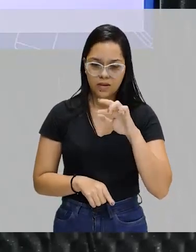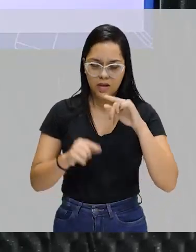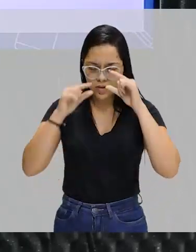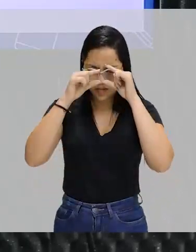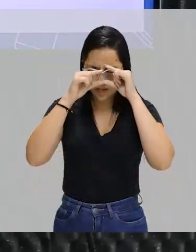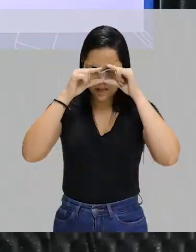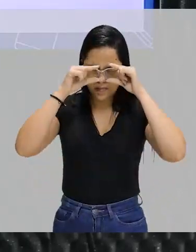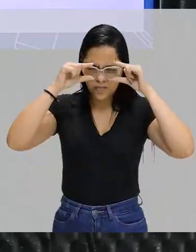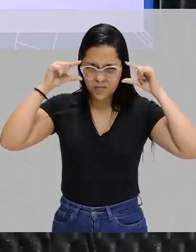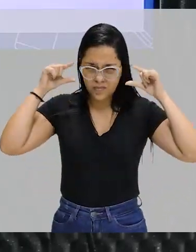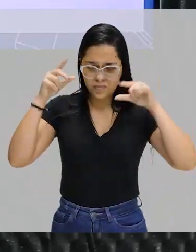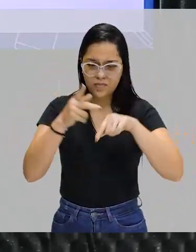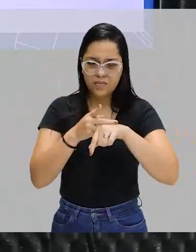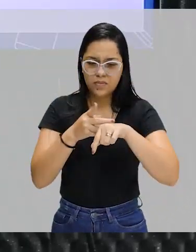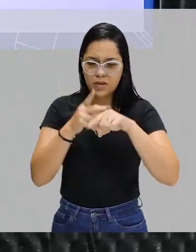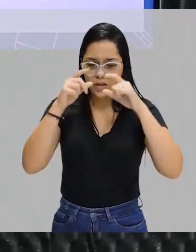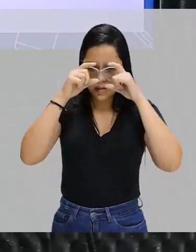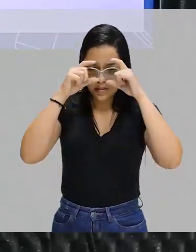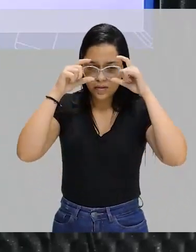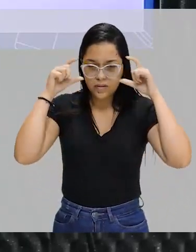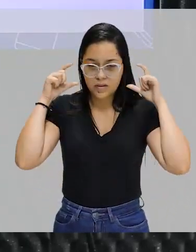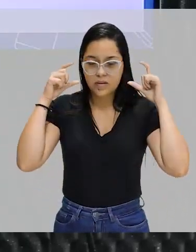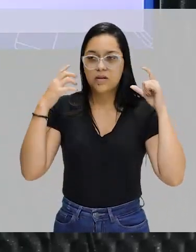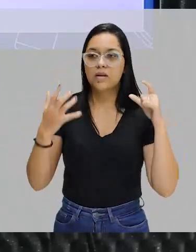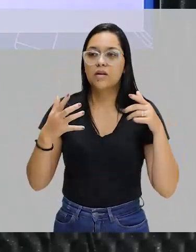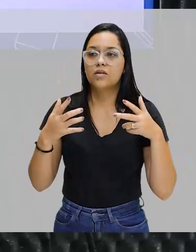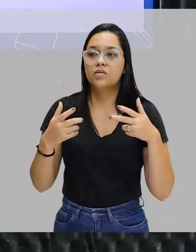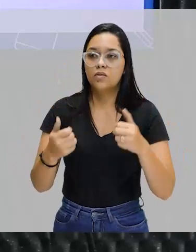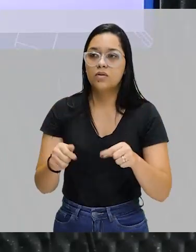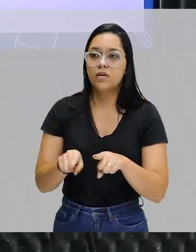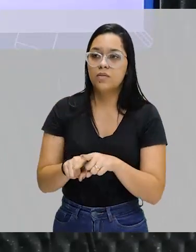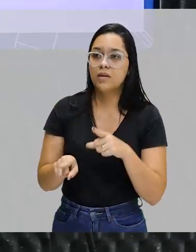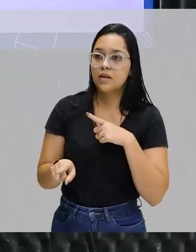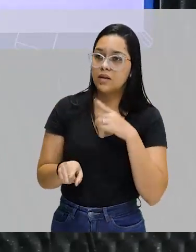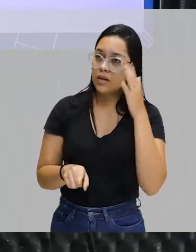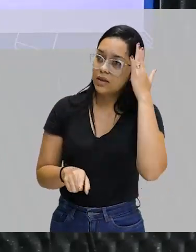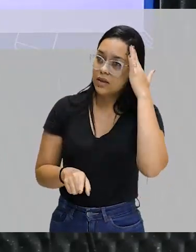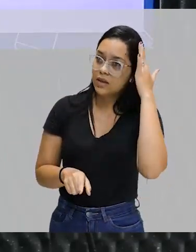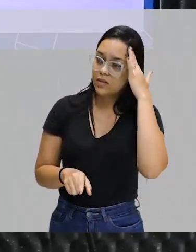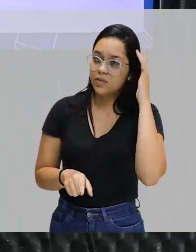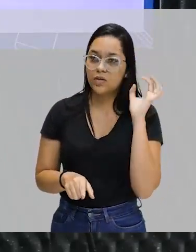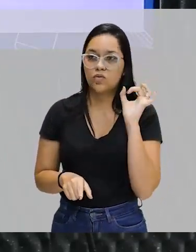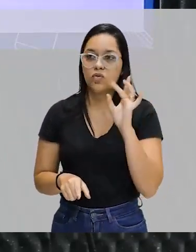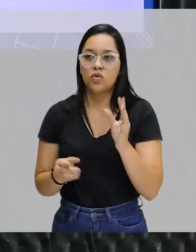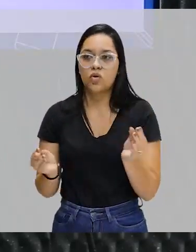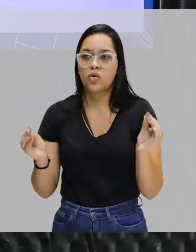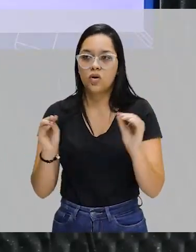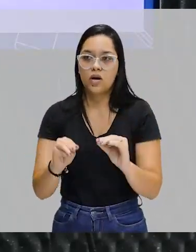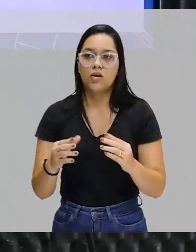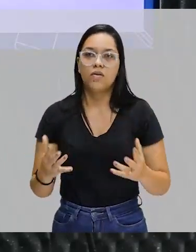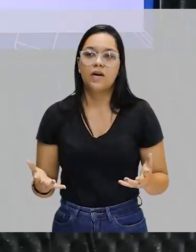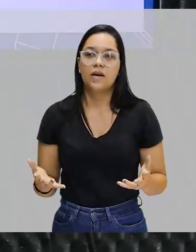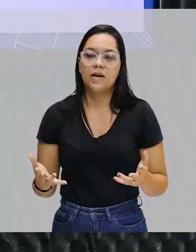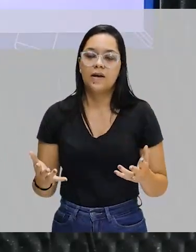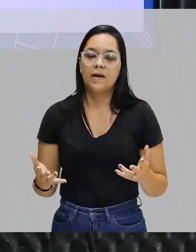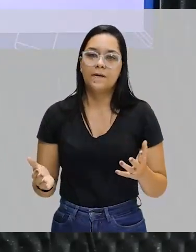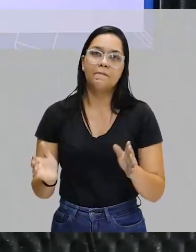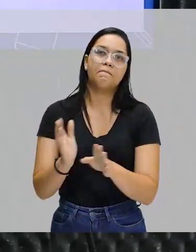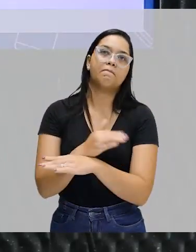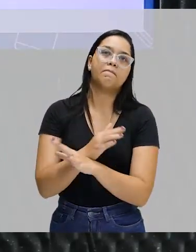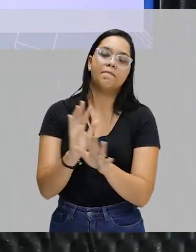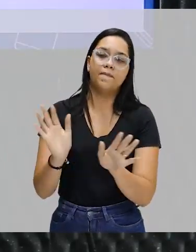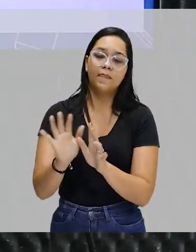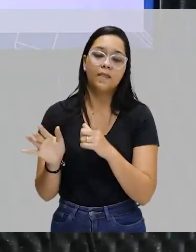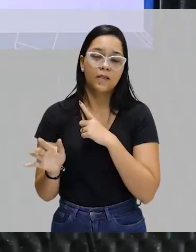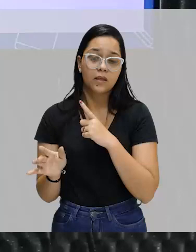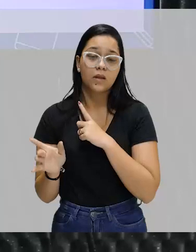preta, né? Cobrindo os olhos, que aí tudo isso também tem uma interpretação. Não colocaram a tarja propositalmente, né?